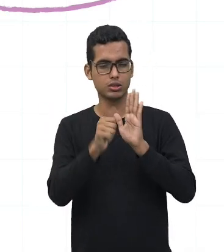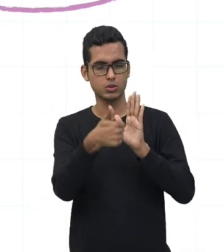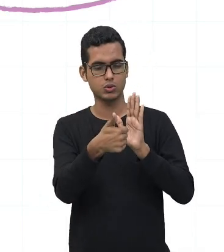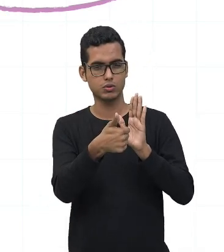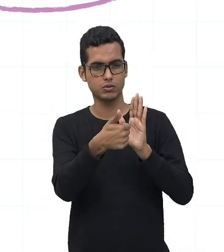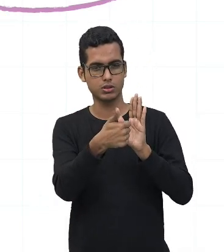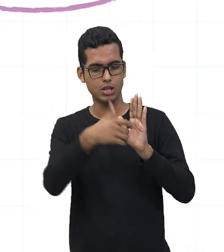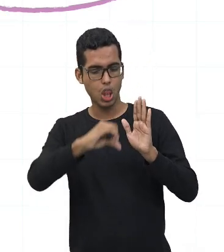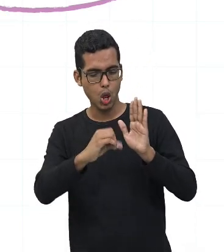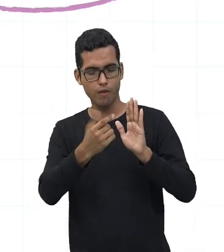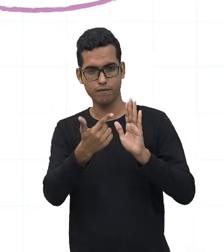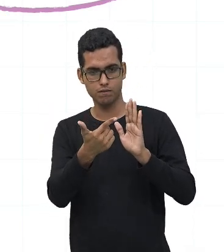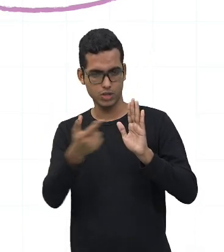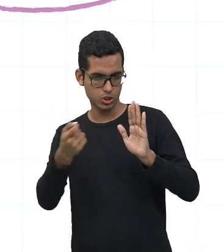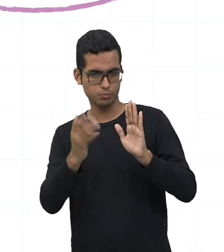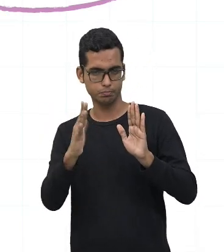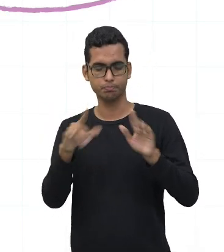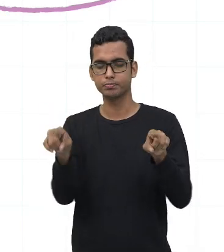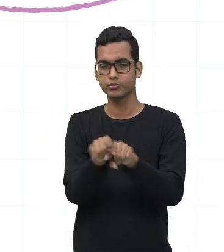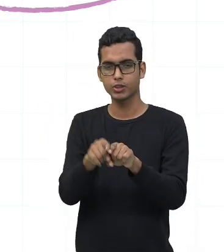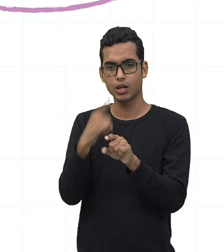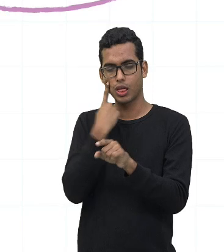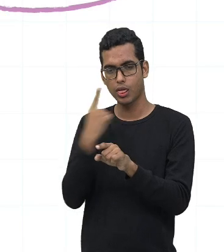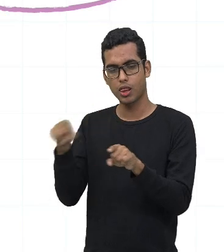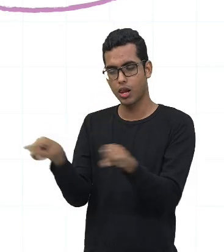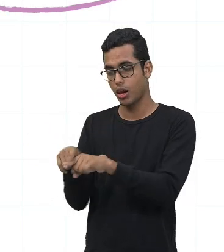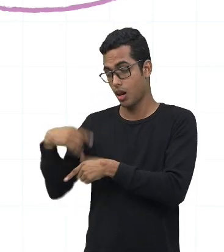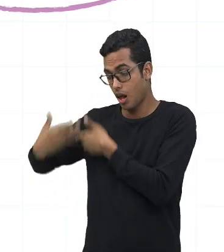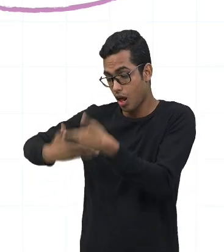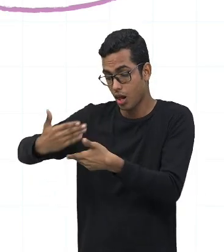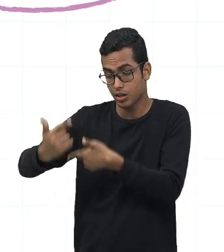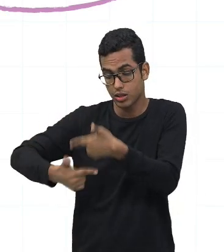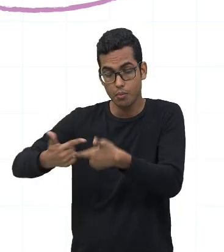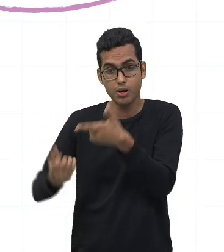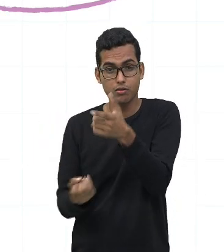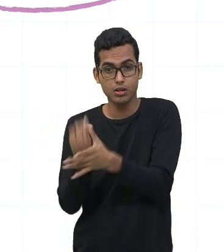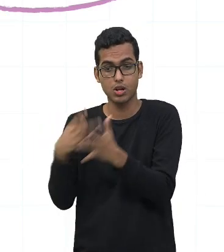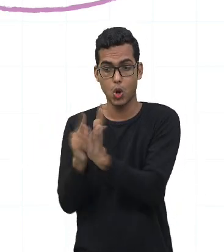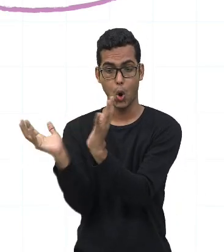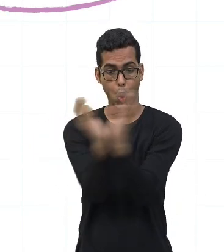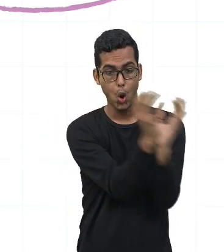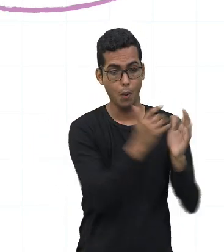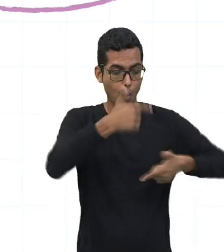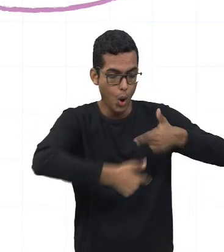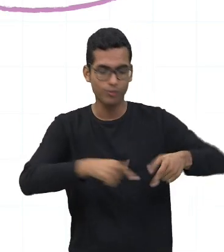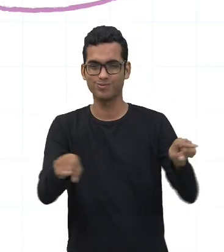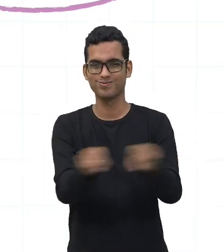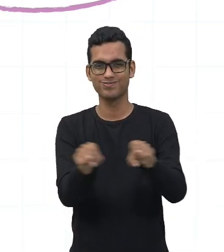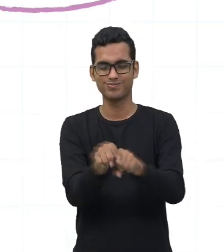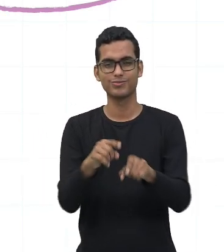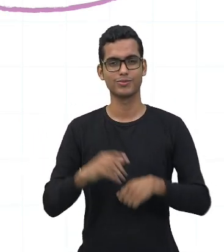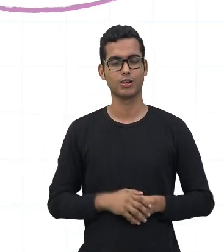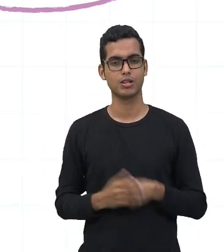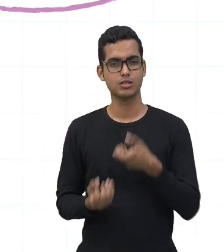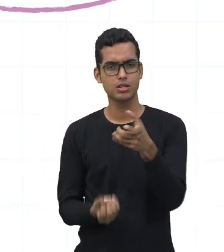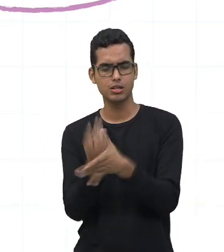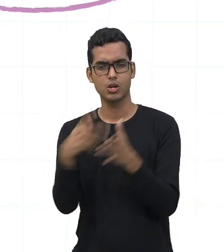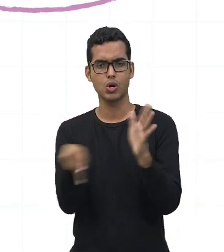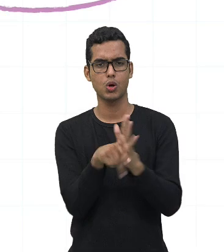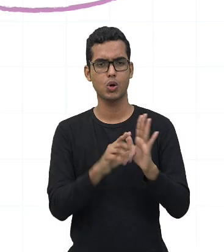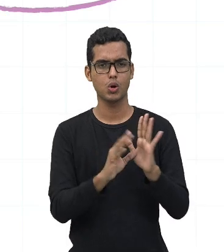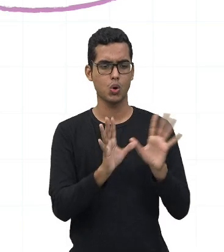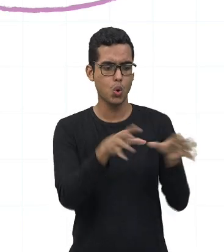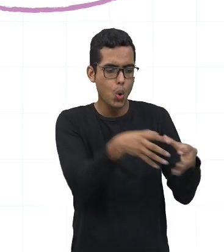ser mais fácil, e aí foram sendo criadas classes trabalhadoras, foram sendo criados sindicatos para defender